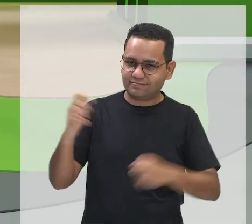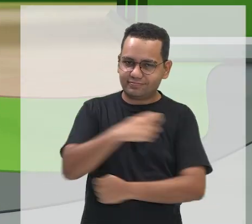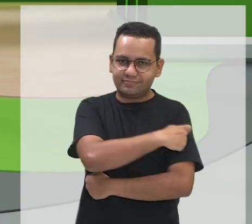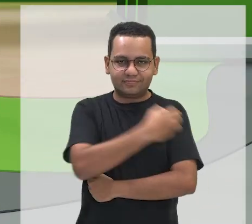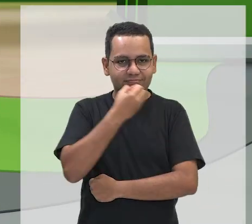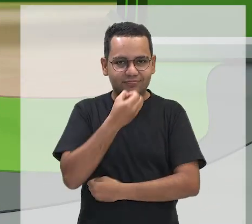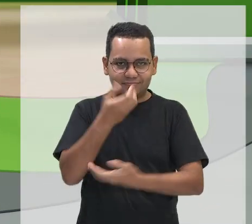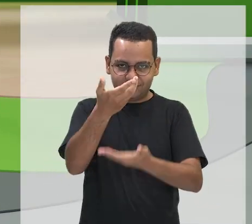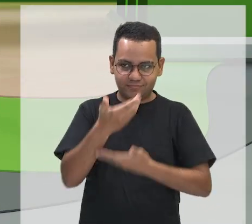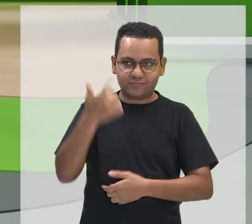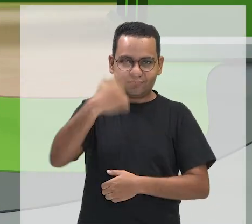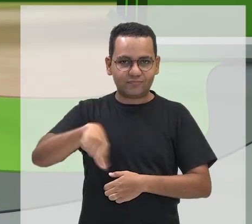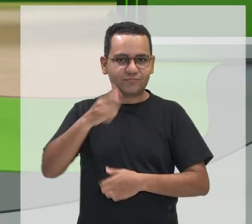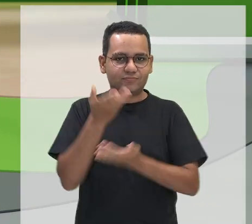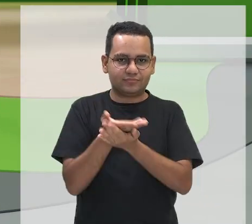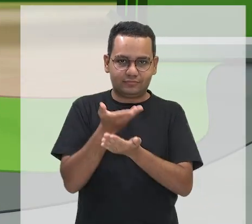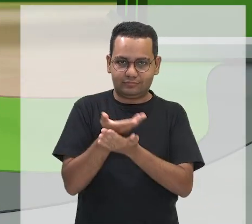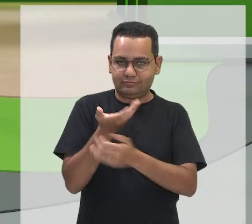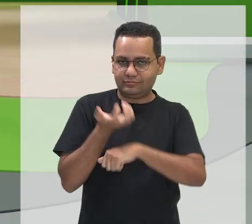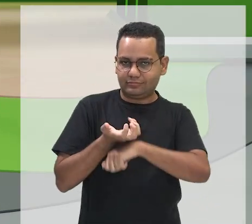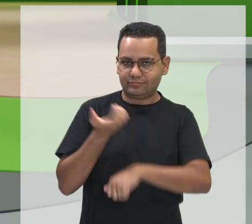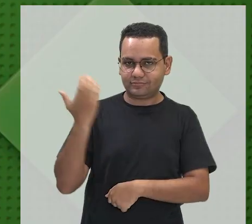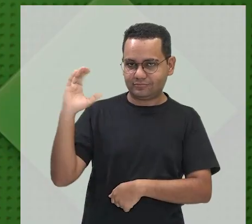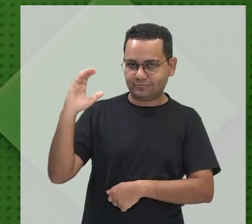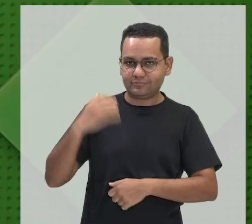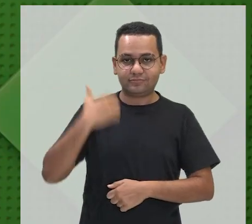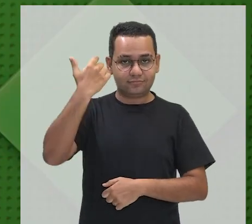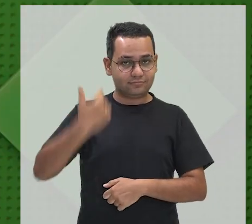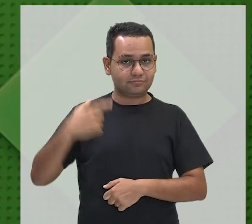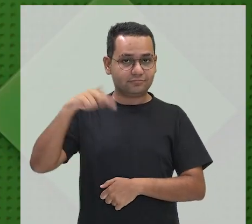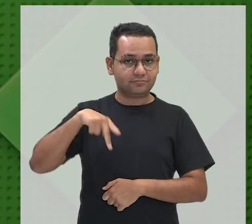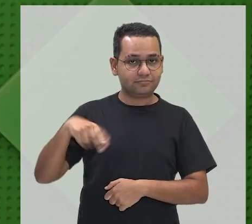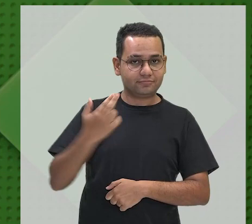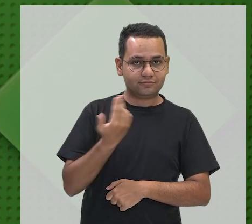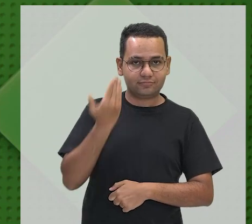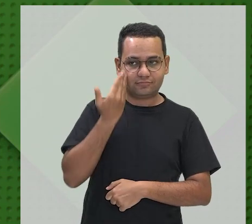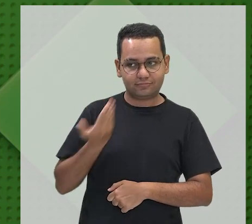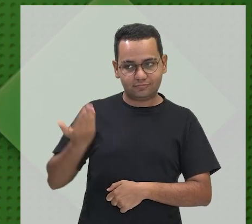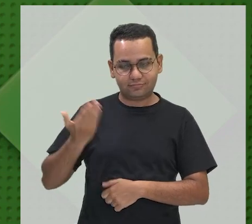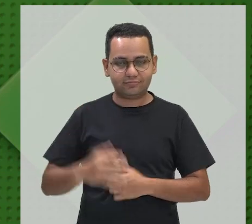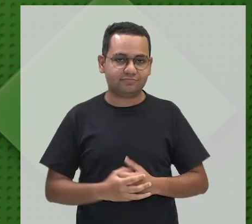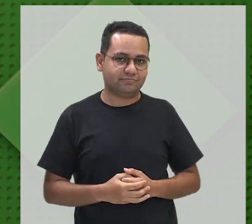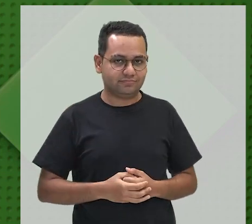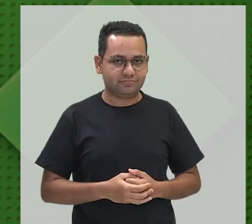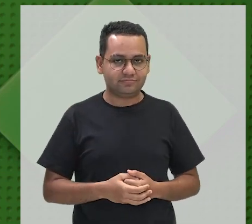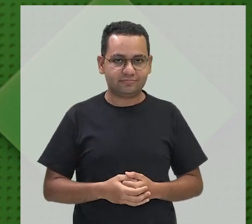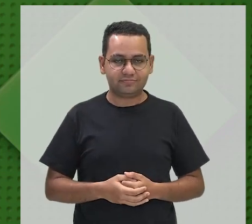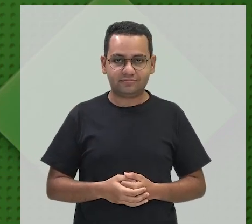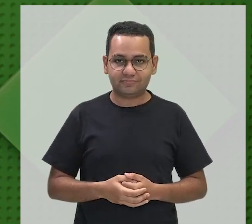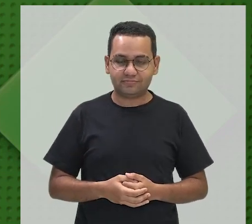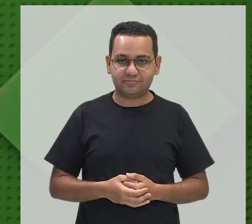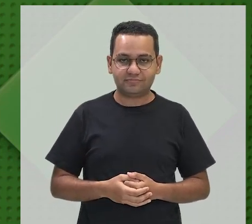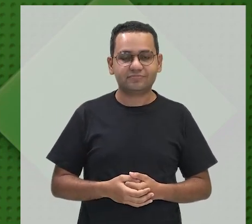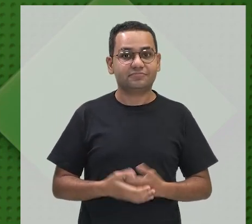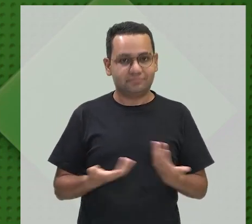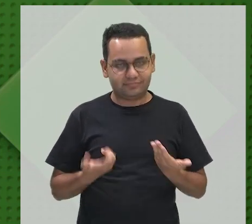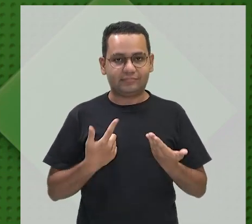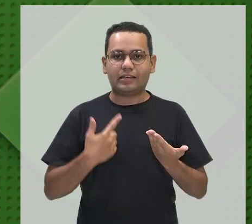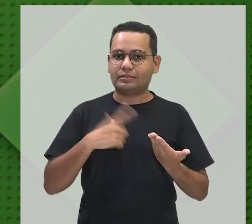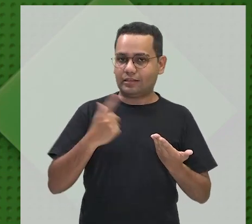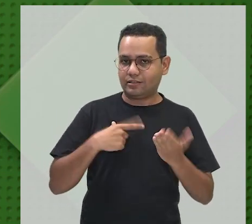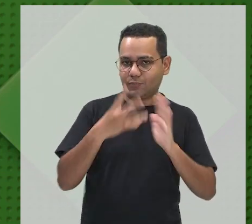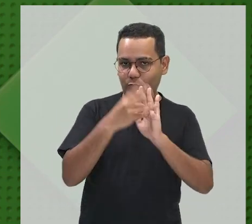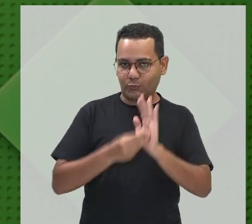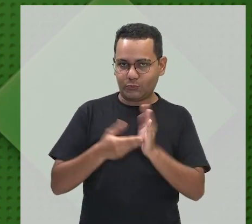Olá, sejam todos muito bem-vindos a mais uma aula de ciências. Eu sou o professor Virgílio Guedes e a partir de agora vocês vão acompanhar aí mais